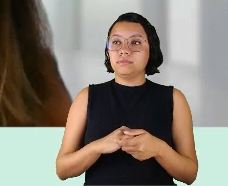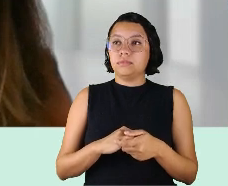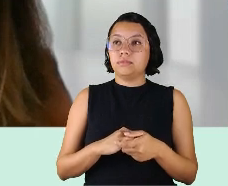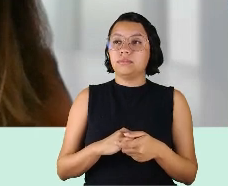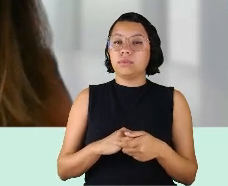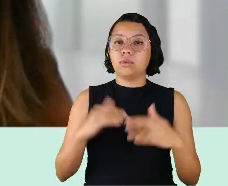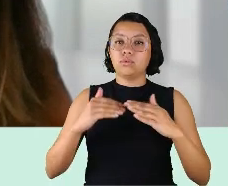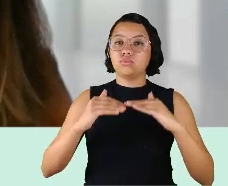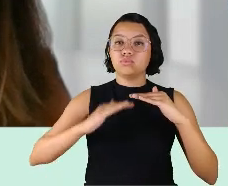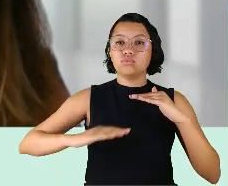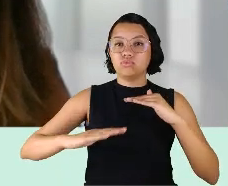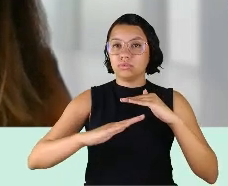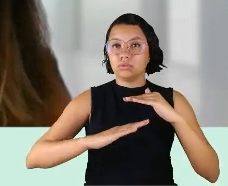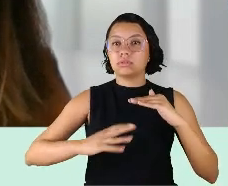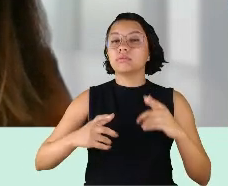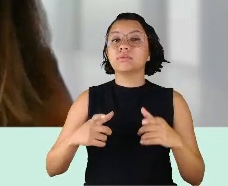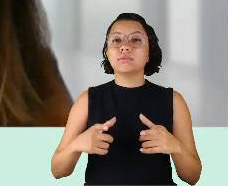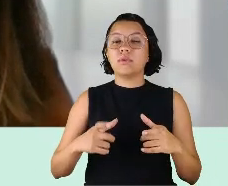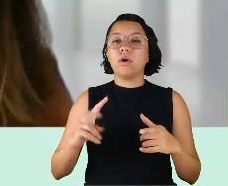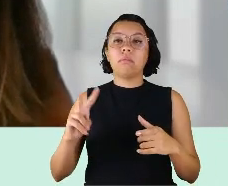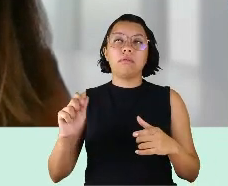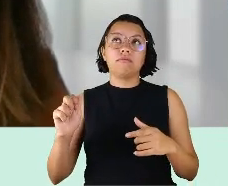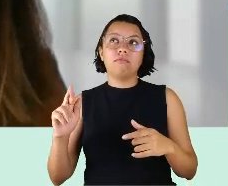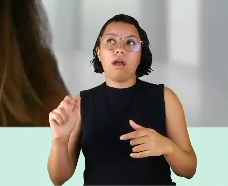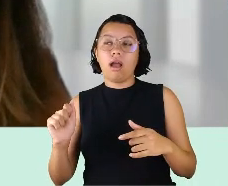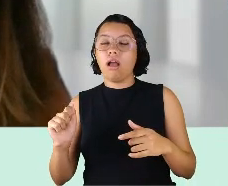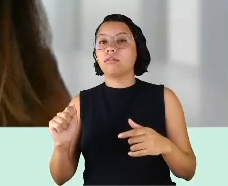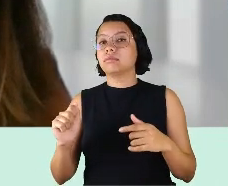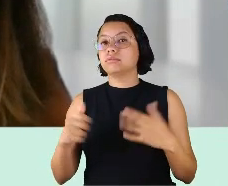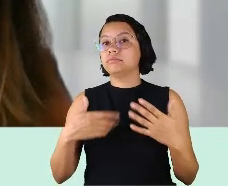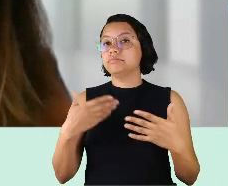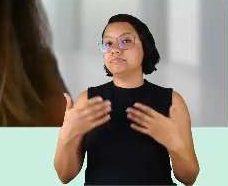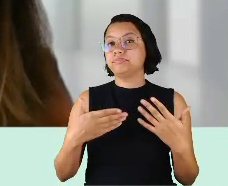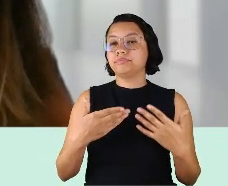Uma subseção, uma vara,